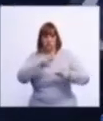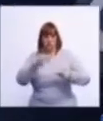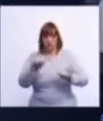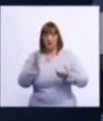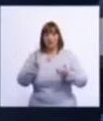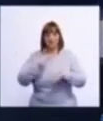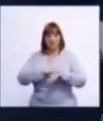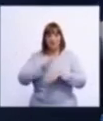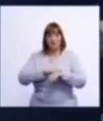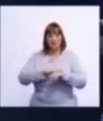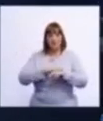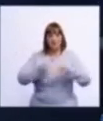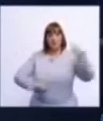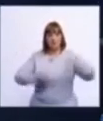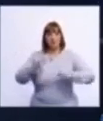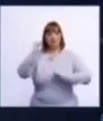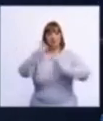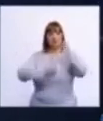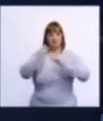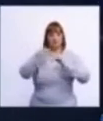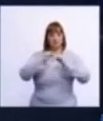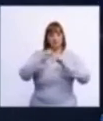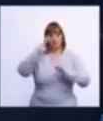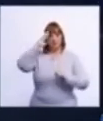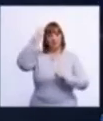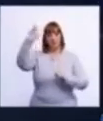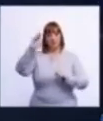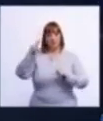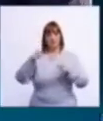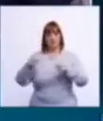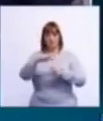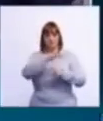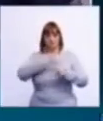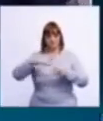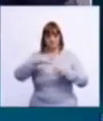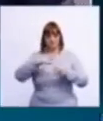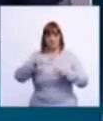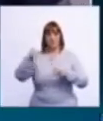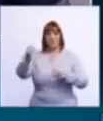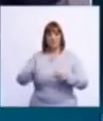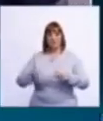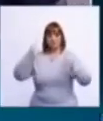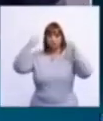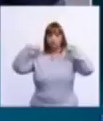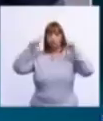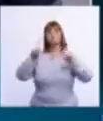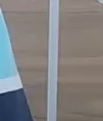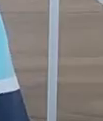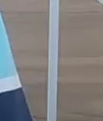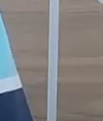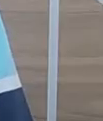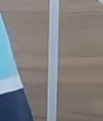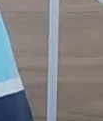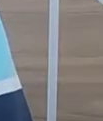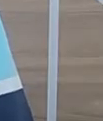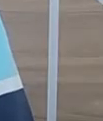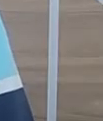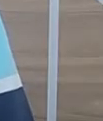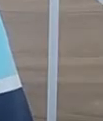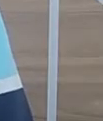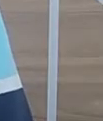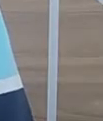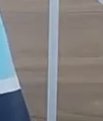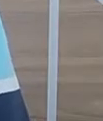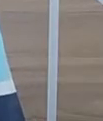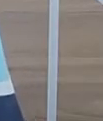uma política industrial que, priorizando o setor agropastoril, verticaliza a produção industrial deles. É um problema crônico